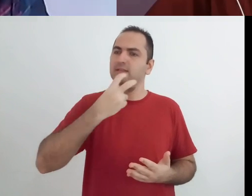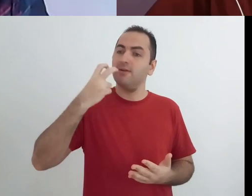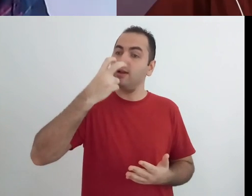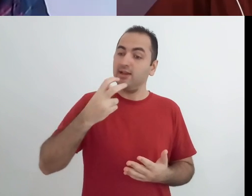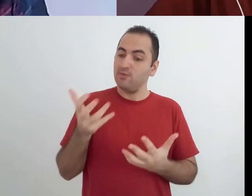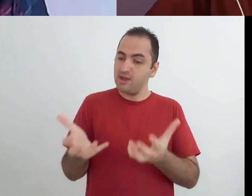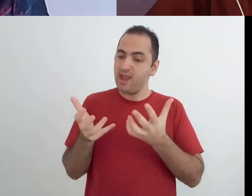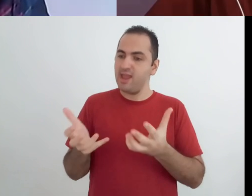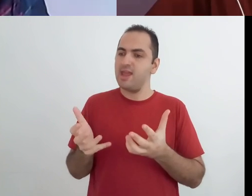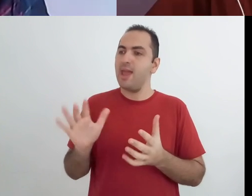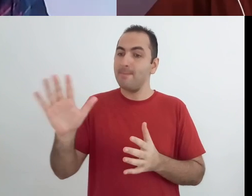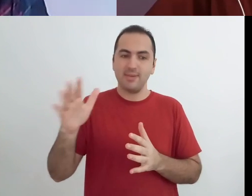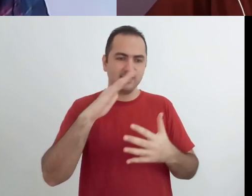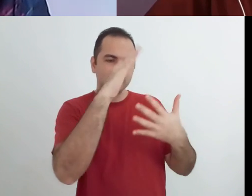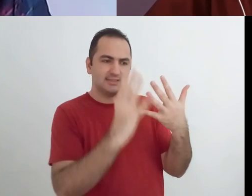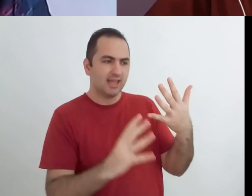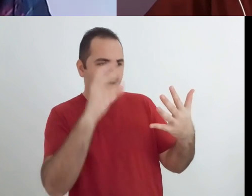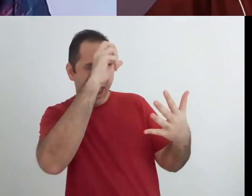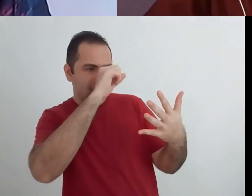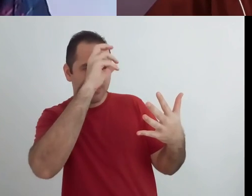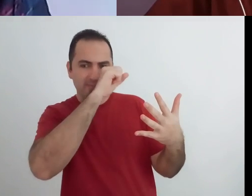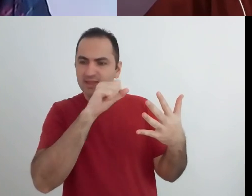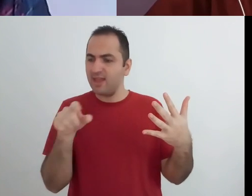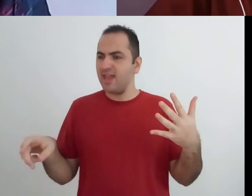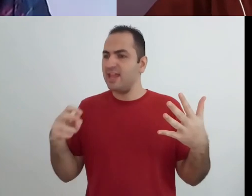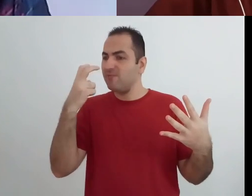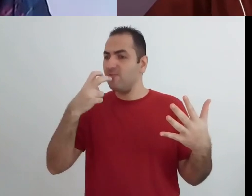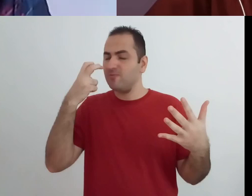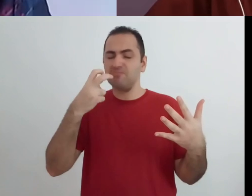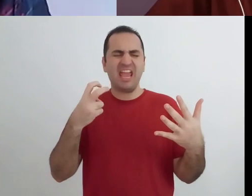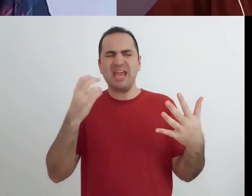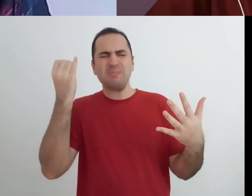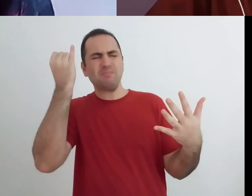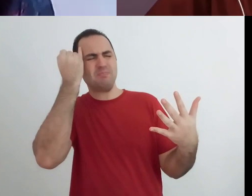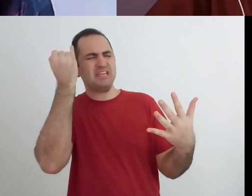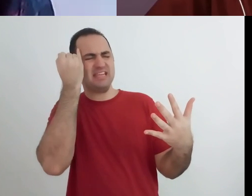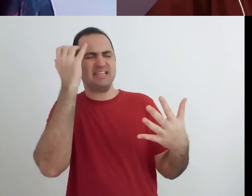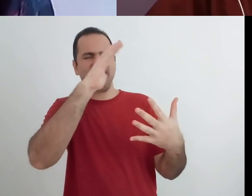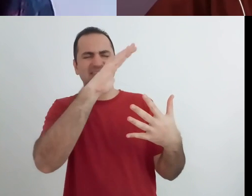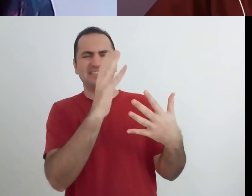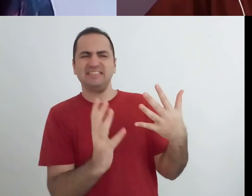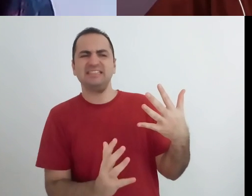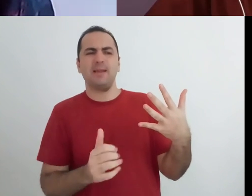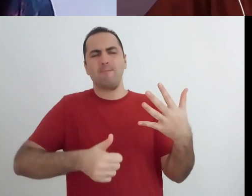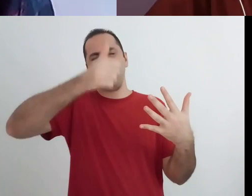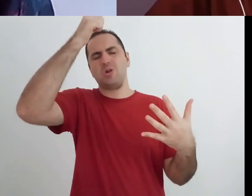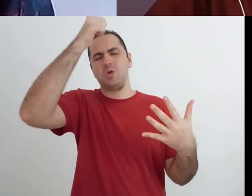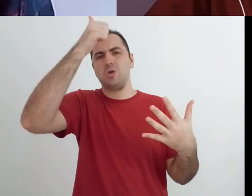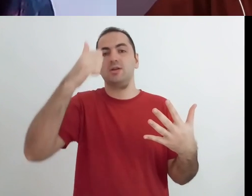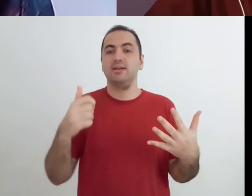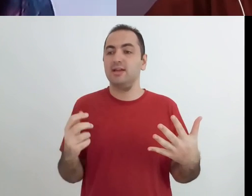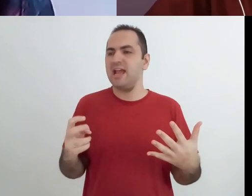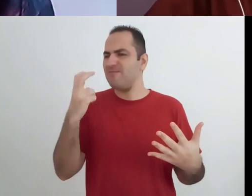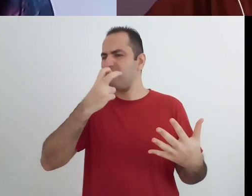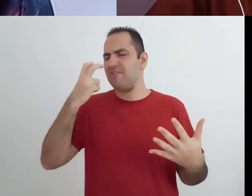aprender sinais, ela vai ficar preguiçosa. E essa ideia foi defendida até por alguns fonoaudiólogos, e